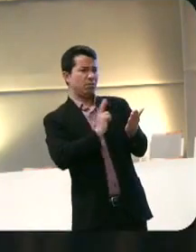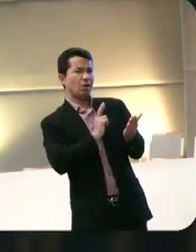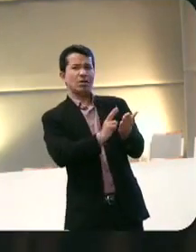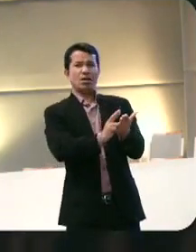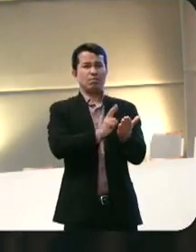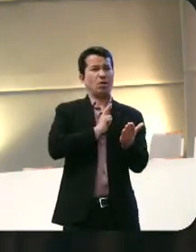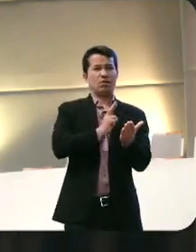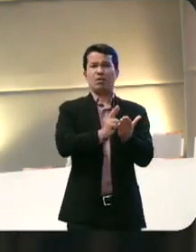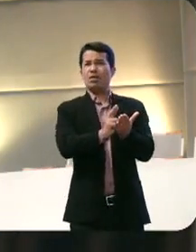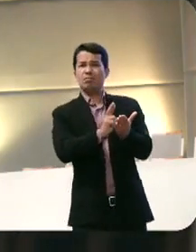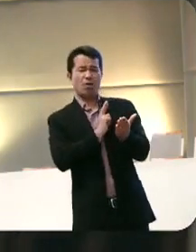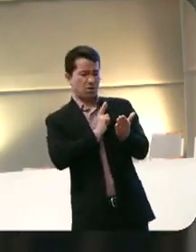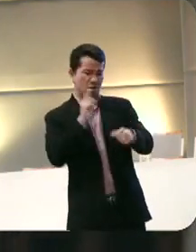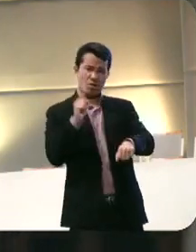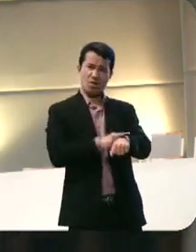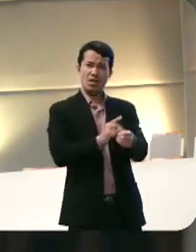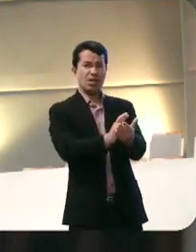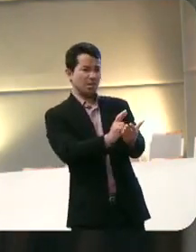lá.